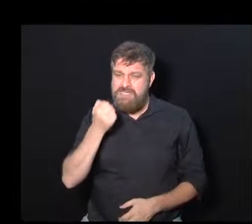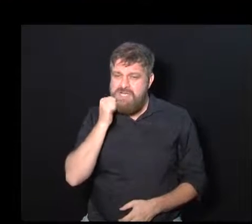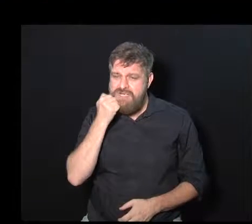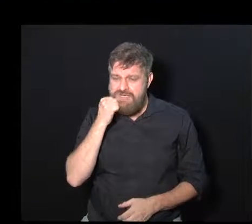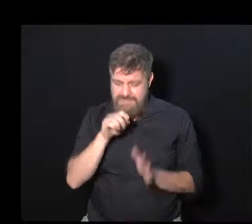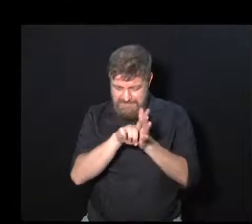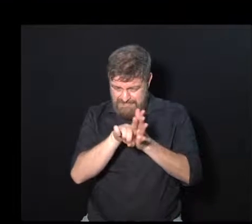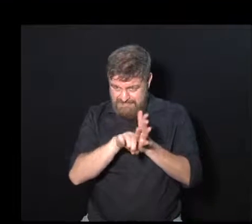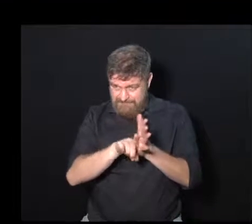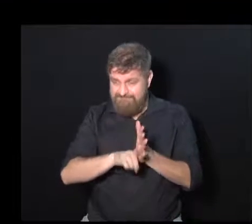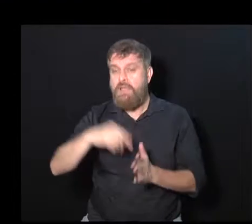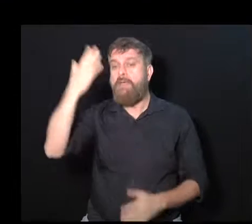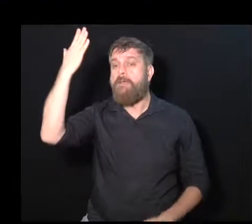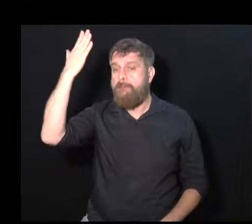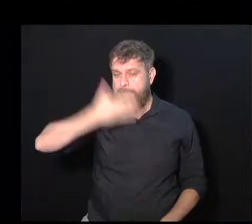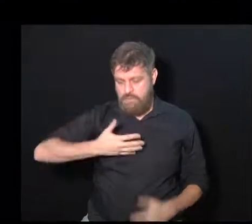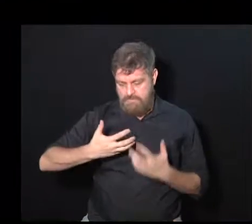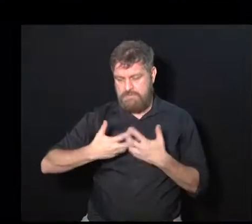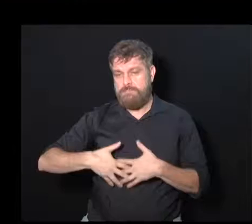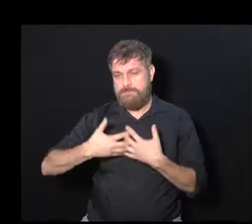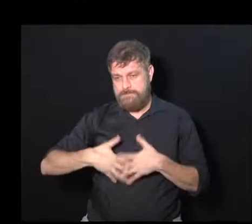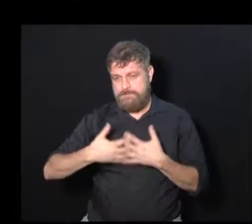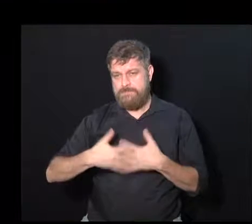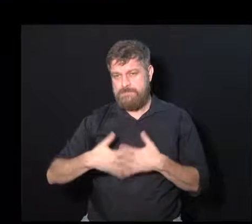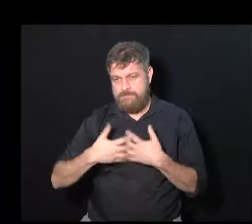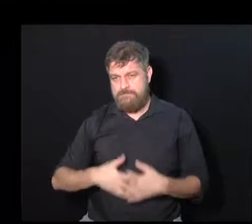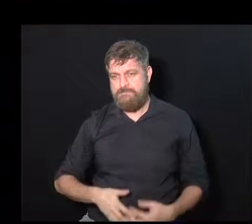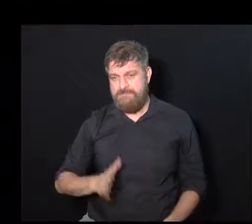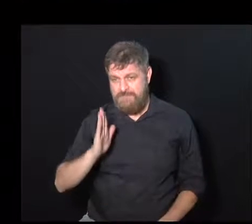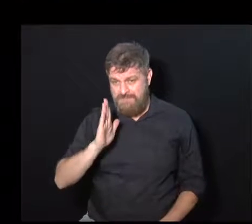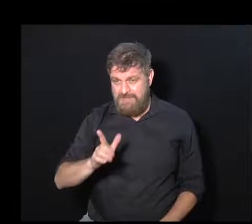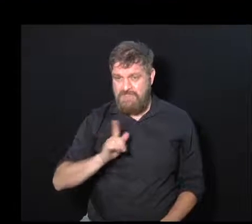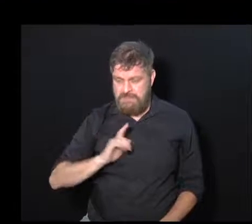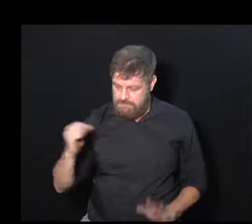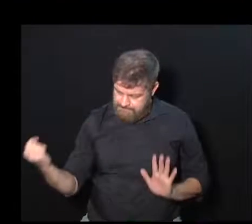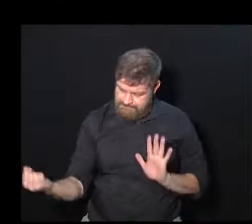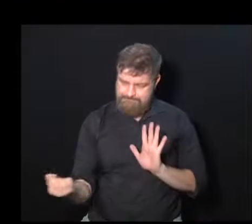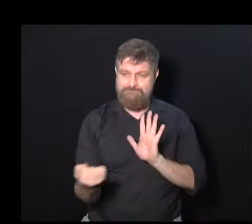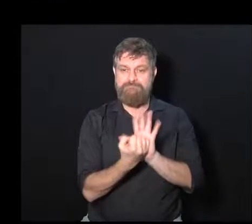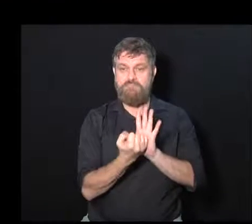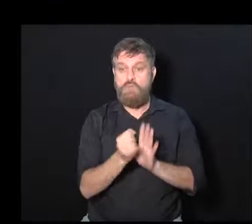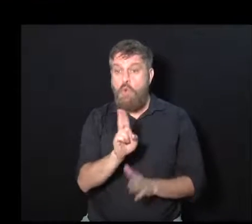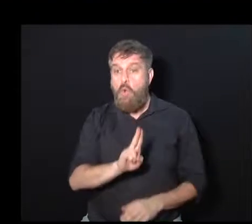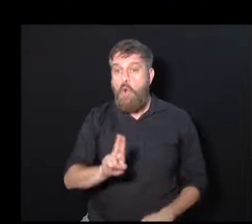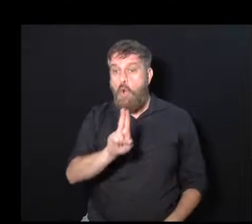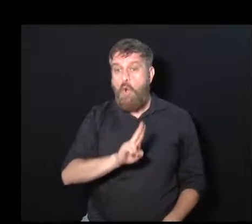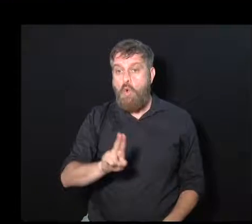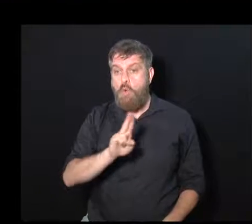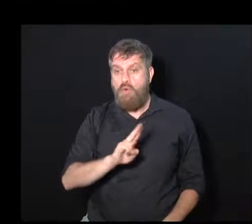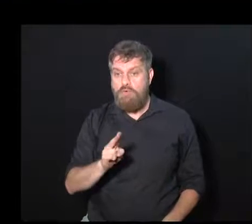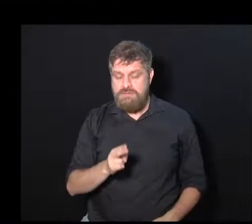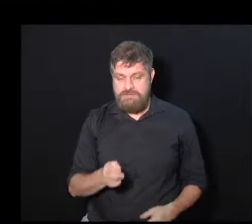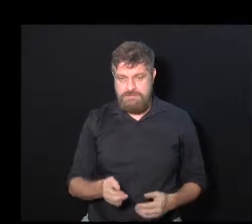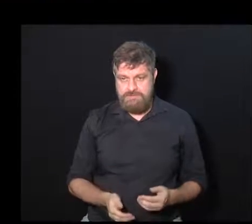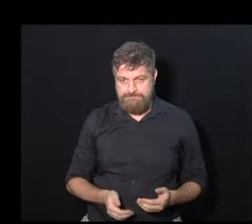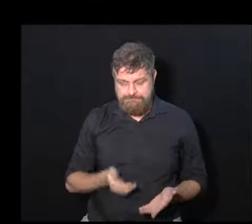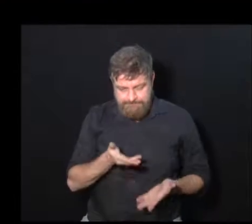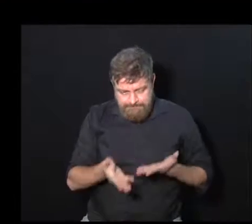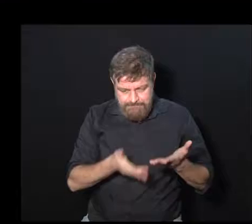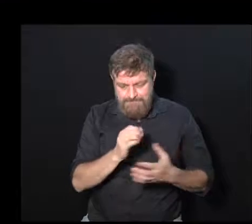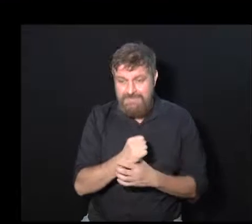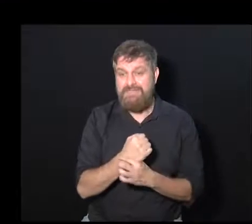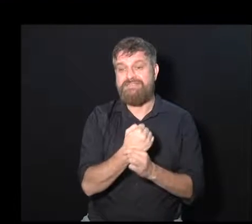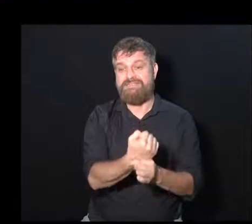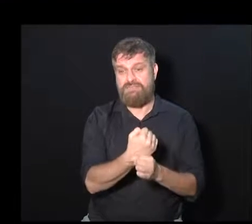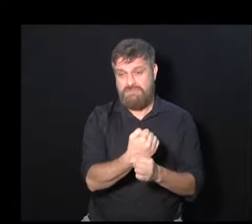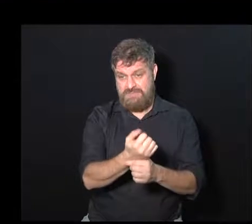cientificamente já certificadas, que elas já têm o seu uso terapêutico com muita segurança.